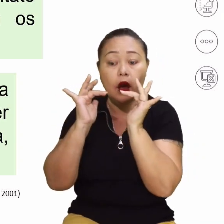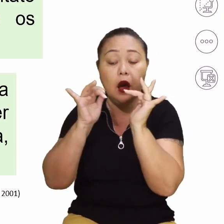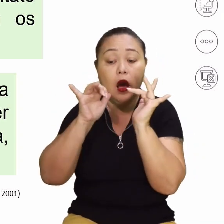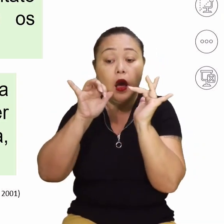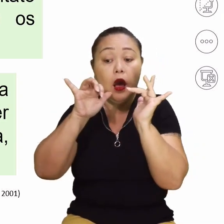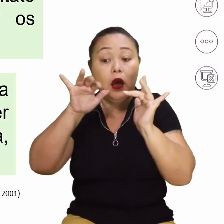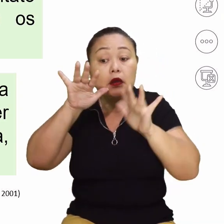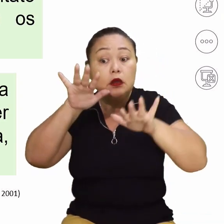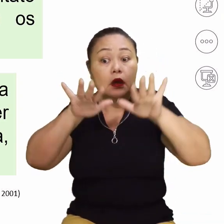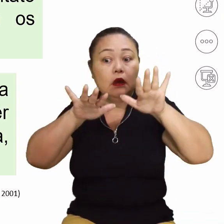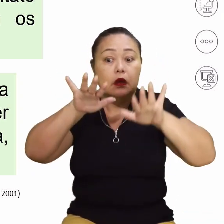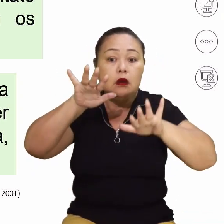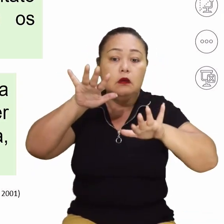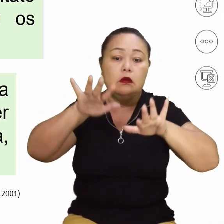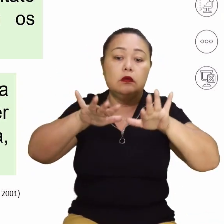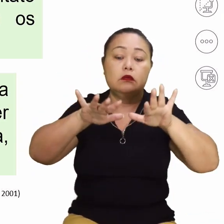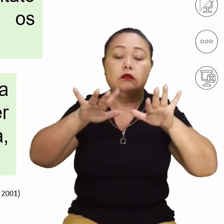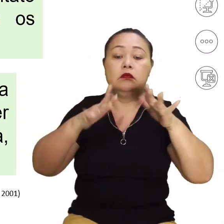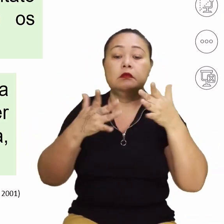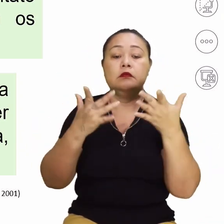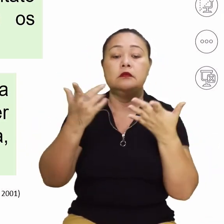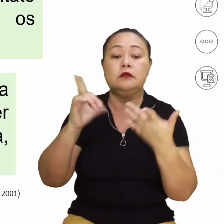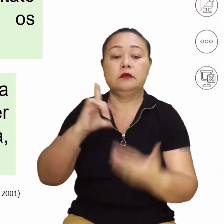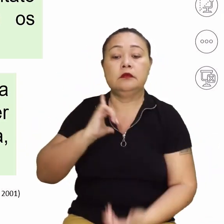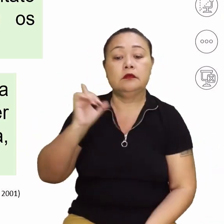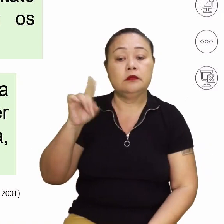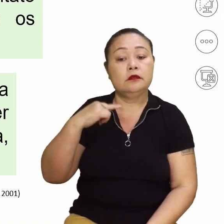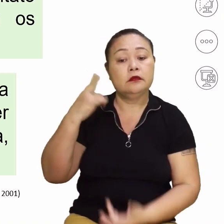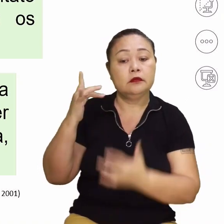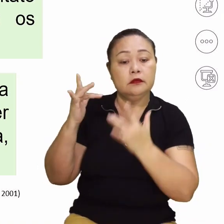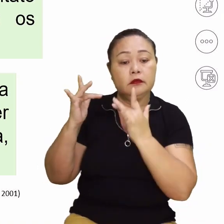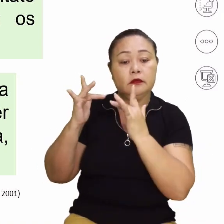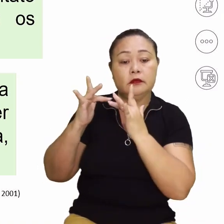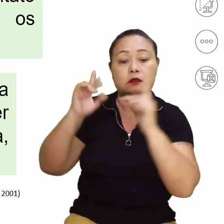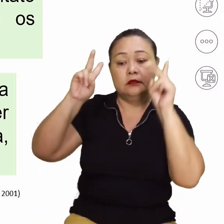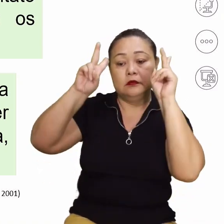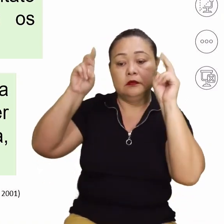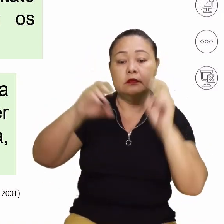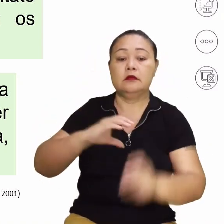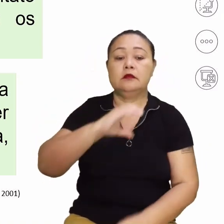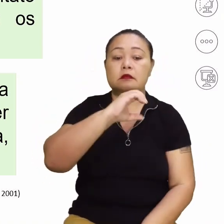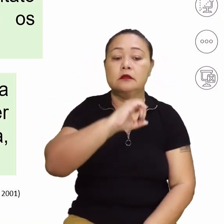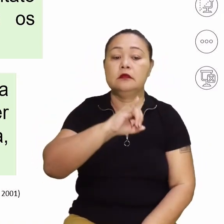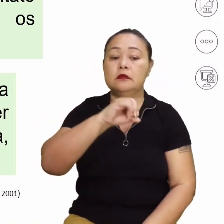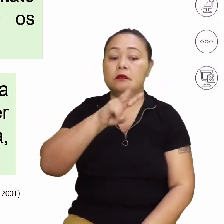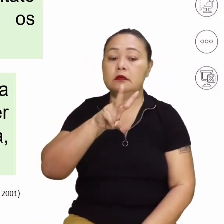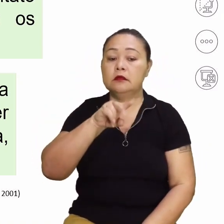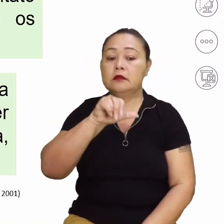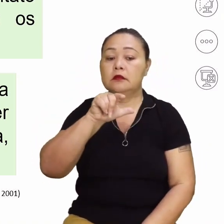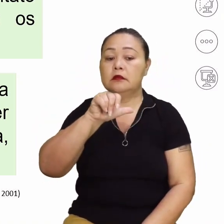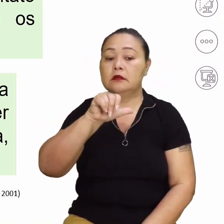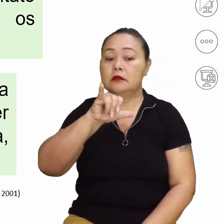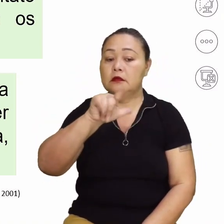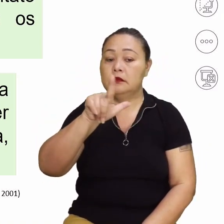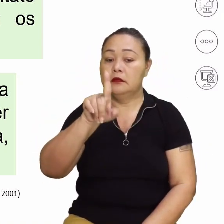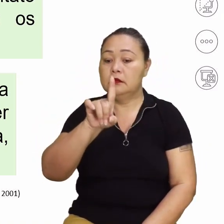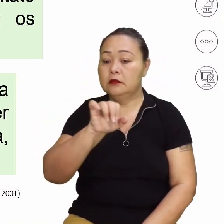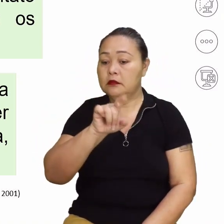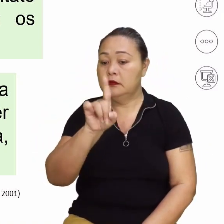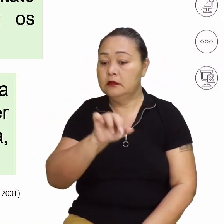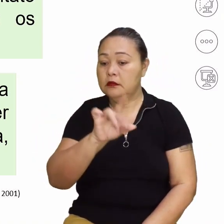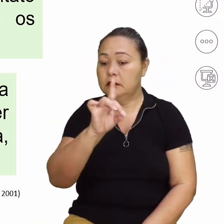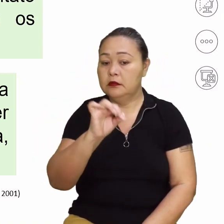acidentais com os Olha aí nós aqui entre aspas civilizados aos